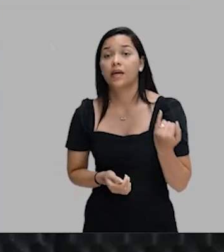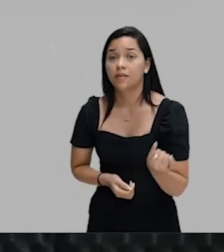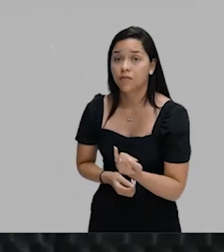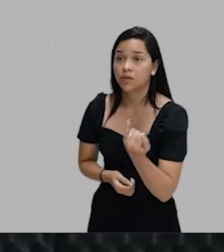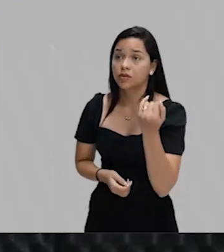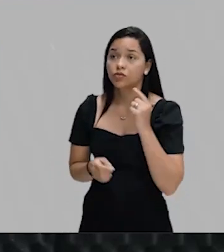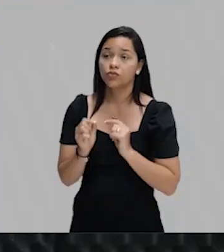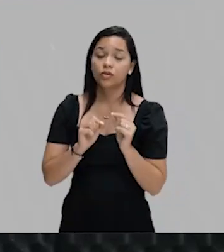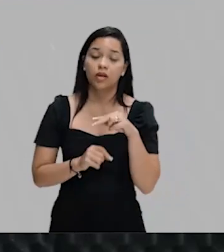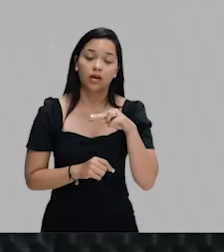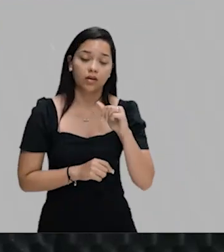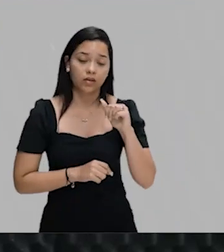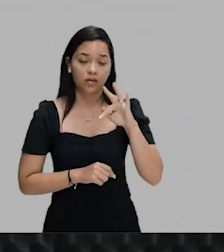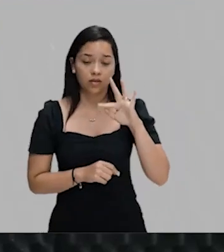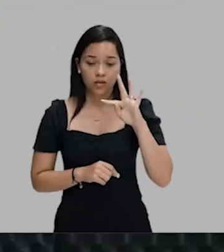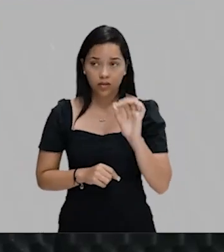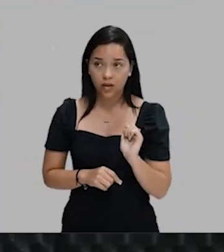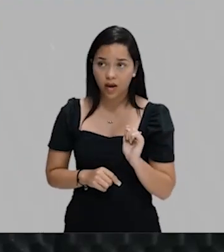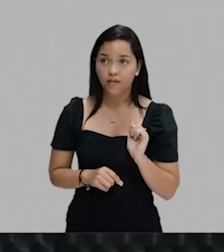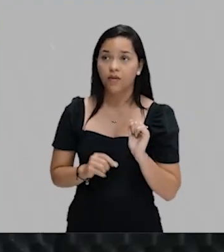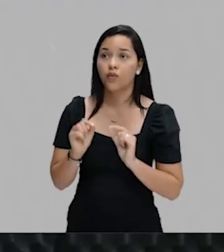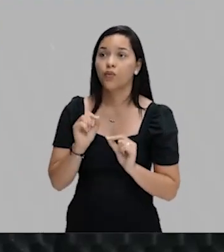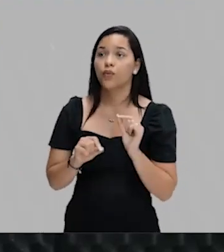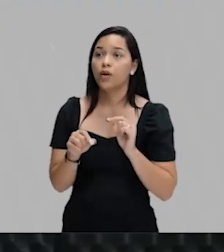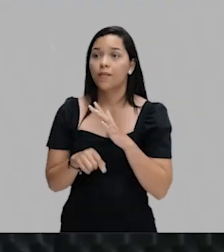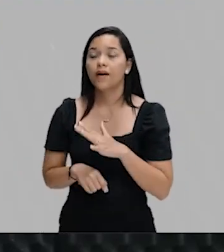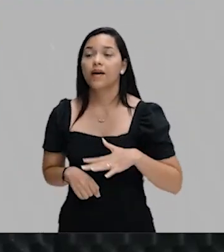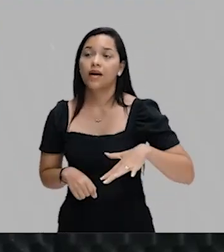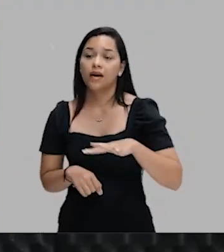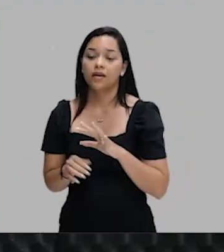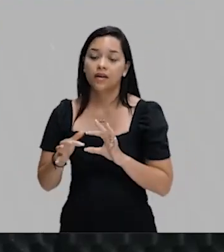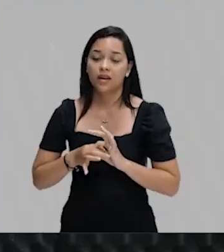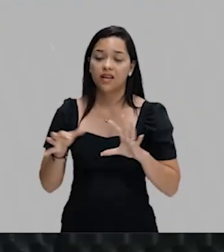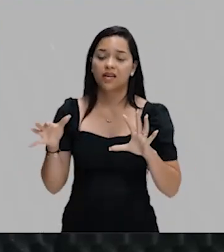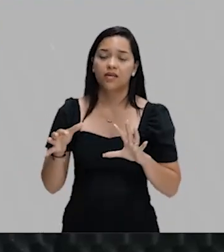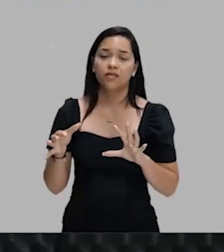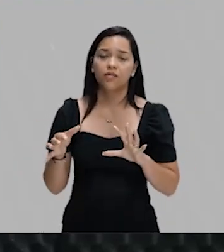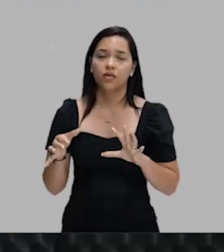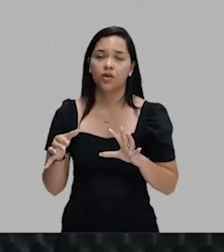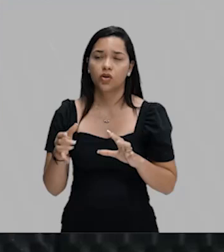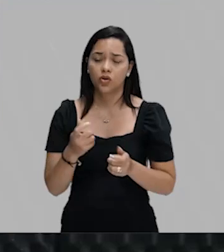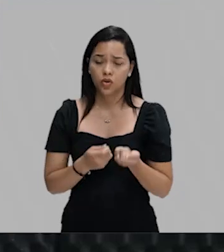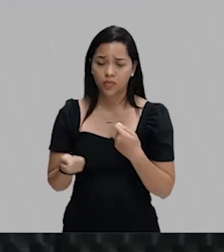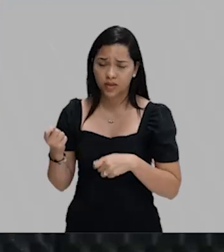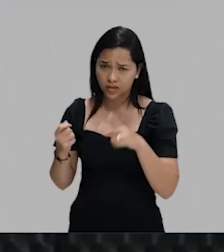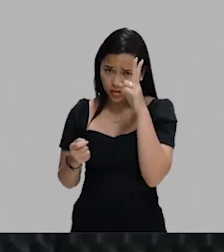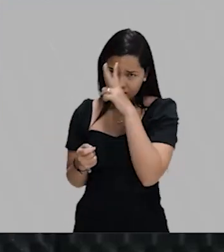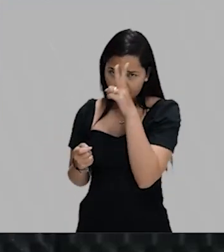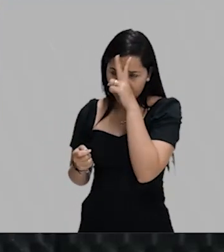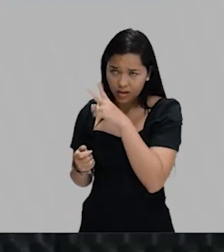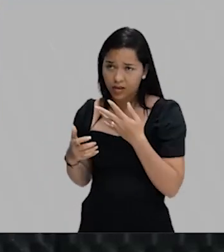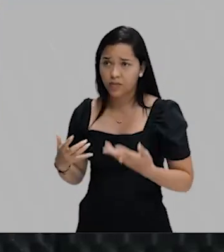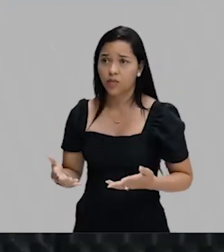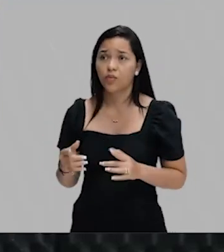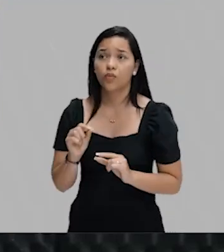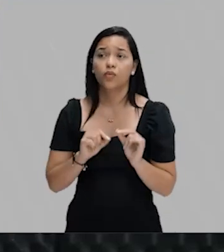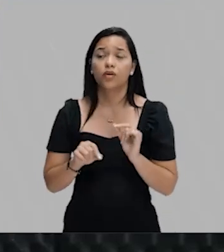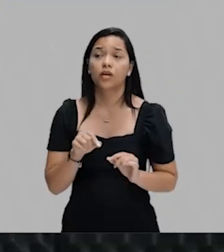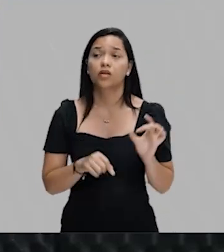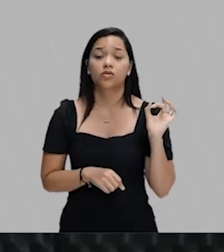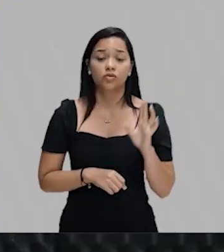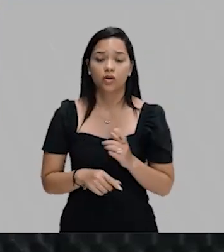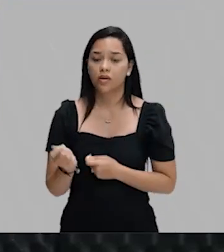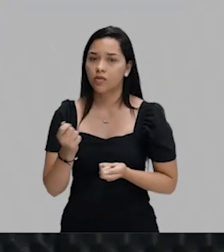galera, é que o NAFTA, ele é uma área de livre comércio, ou seja, lembrou o que é a área de livre comércio? Ela é